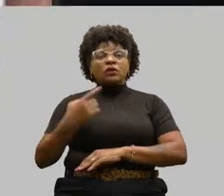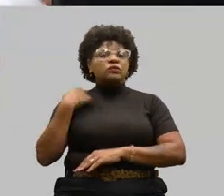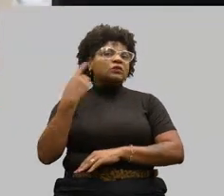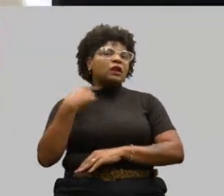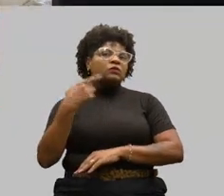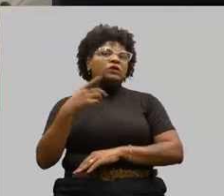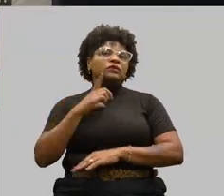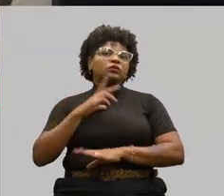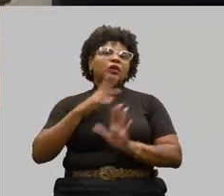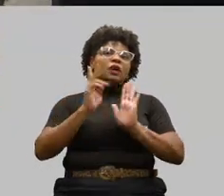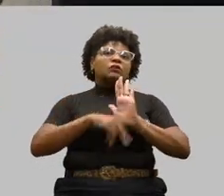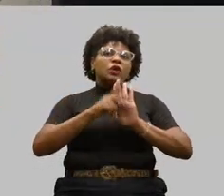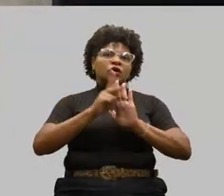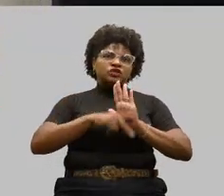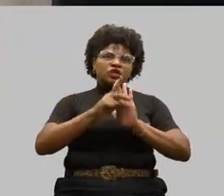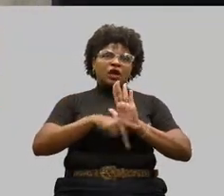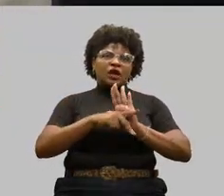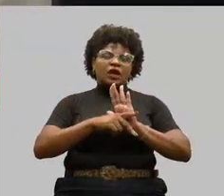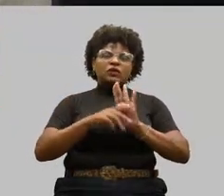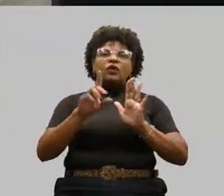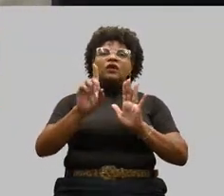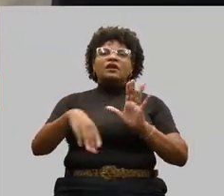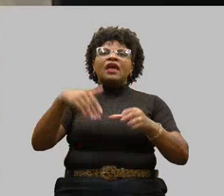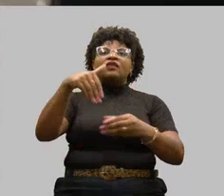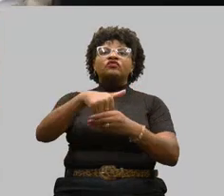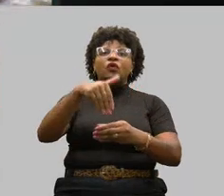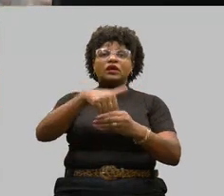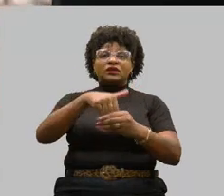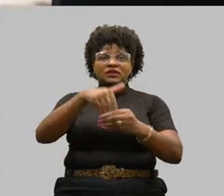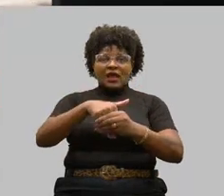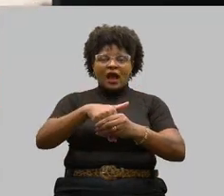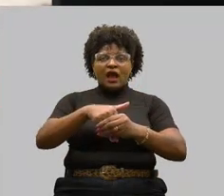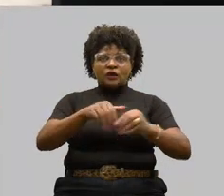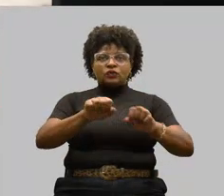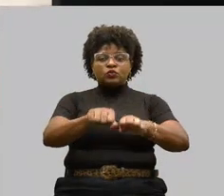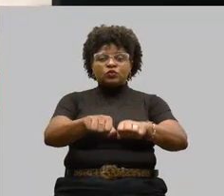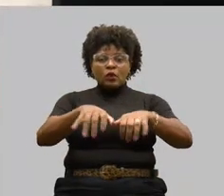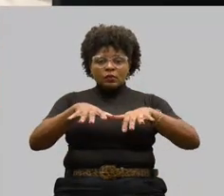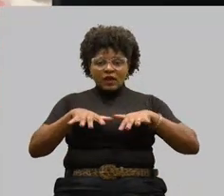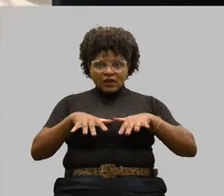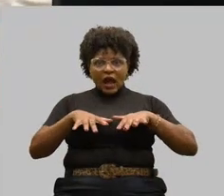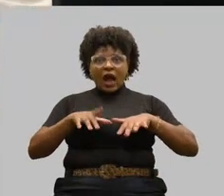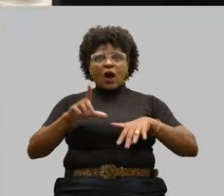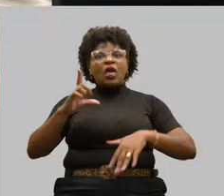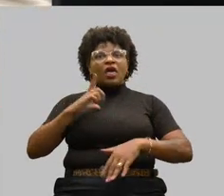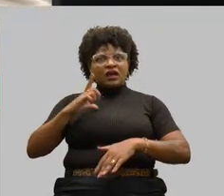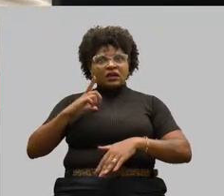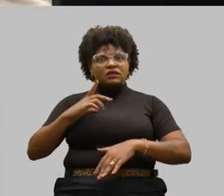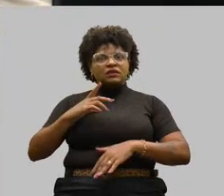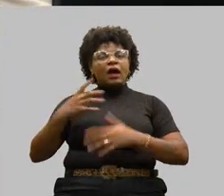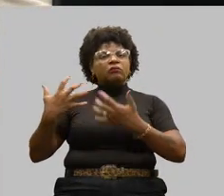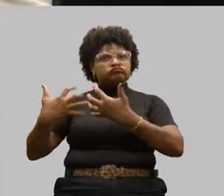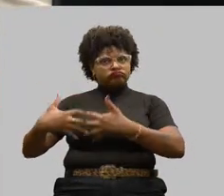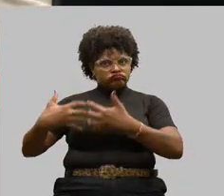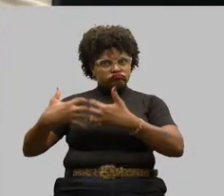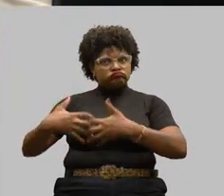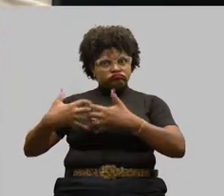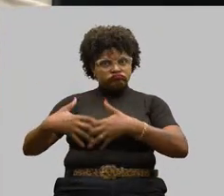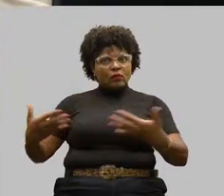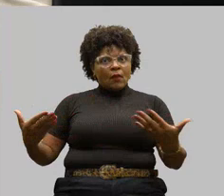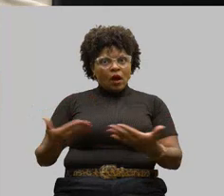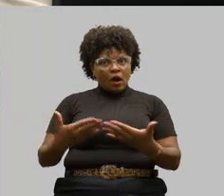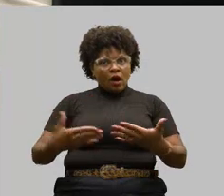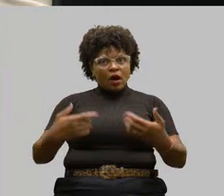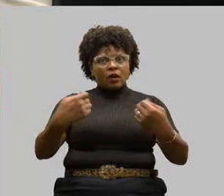que vai em votação em plenário está em funcionamento neste momento ele precisa